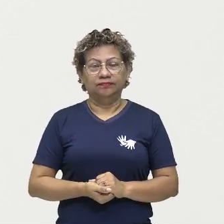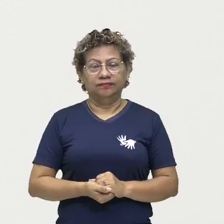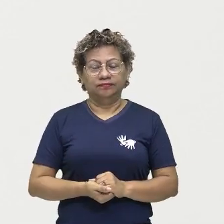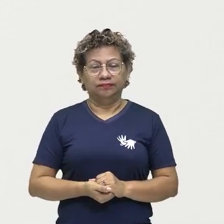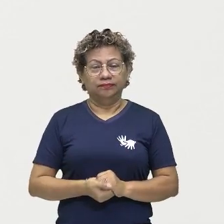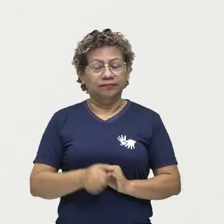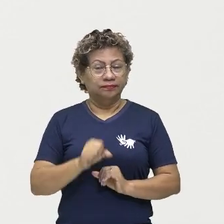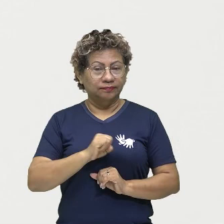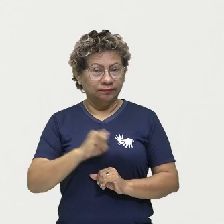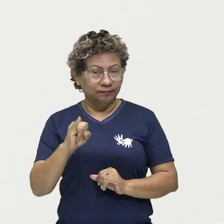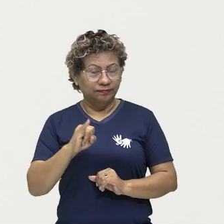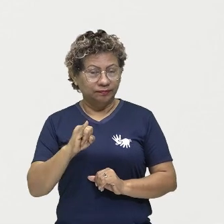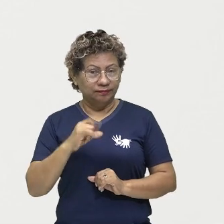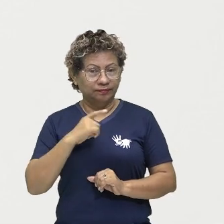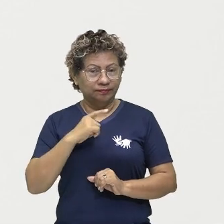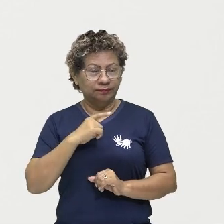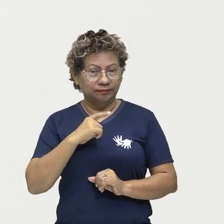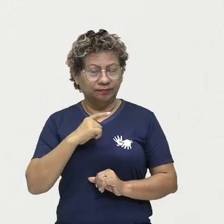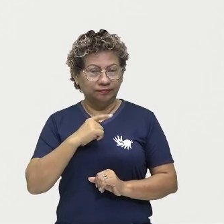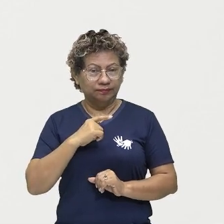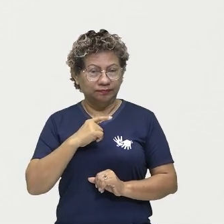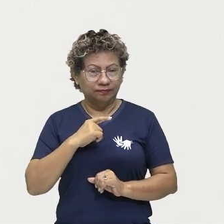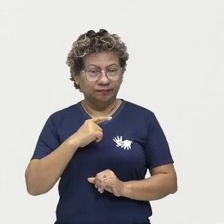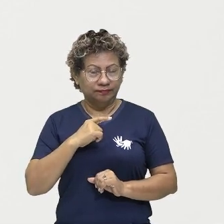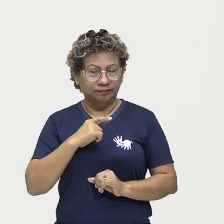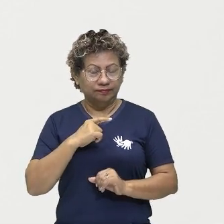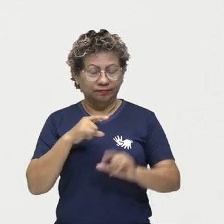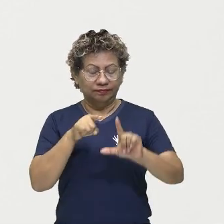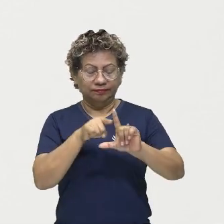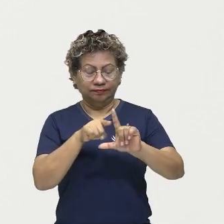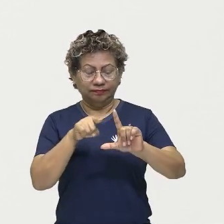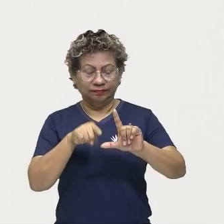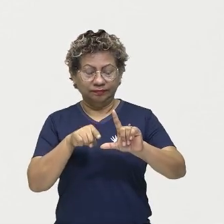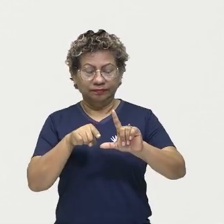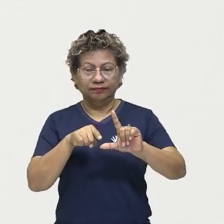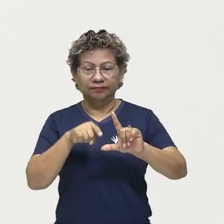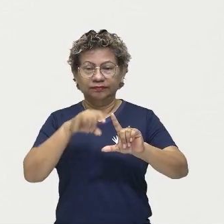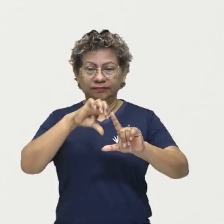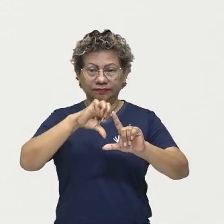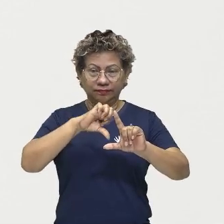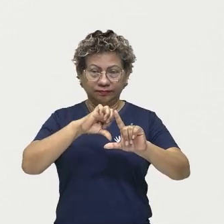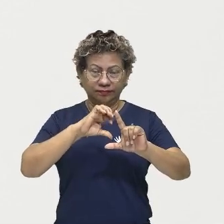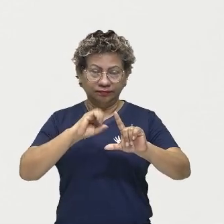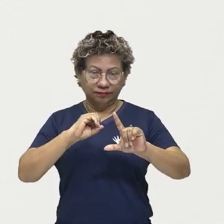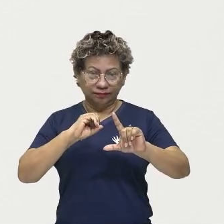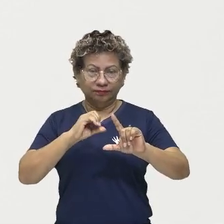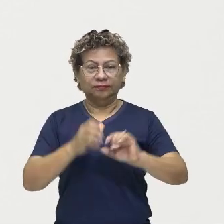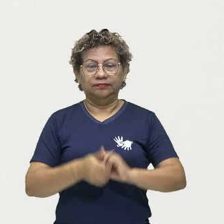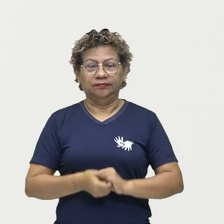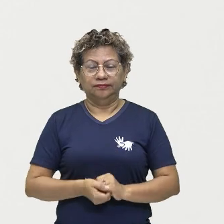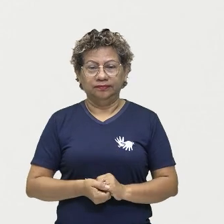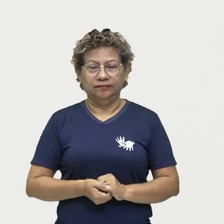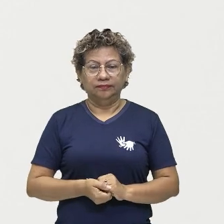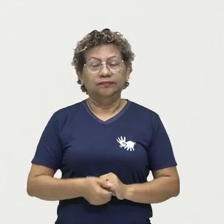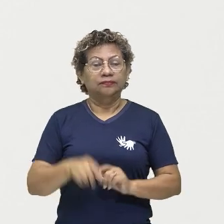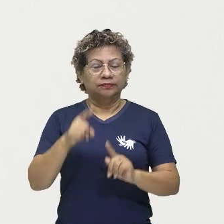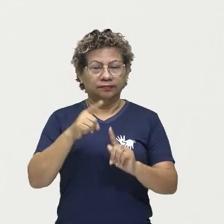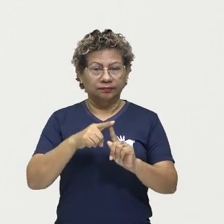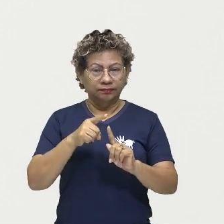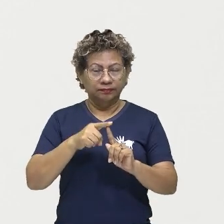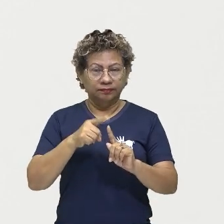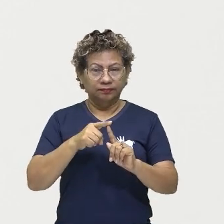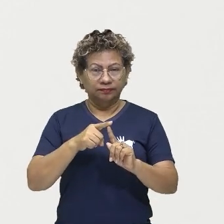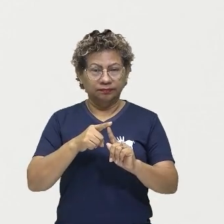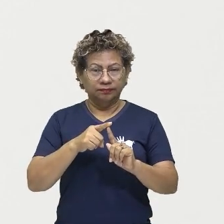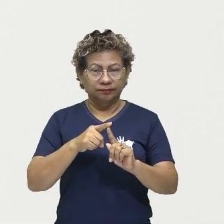se é perpendicular, ela está formando um ângulo de 90 graus, um ângulo reto. Esse tipo de segmento